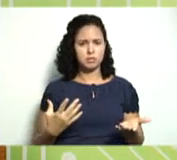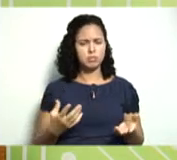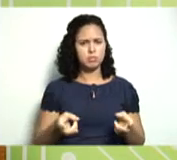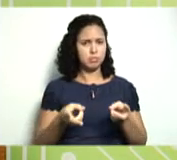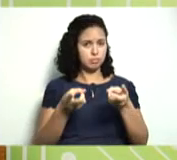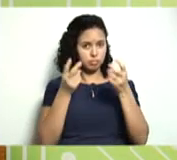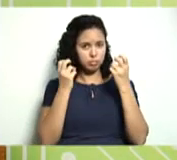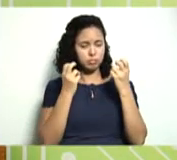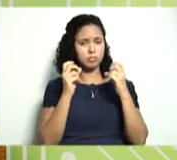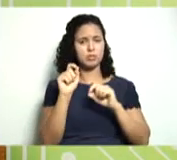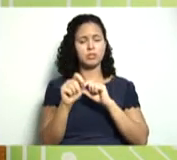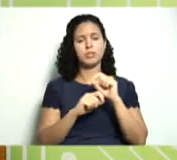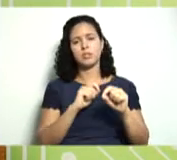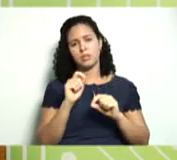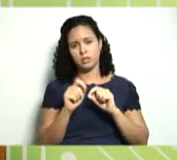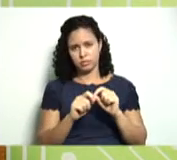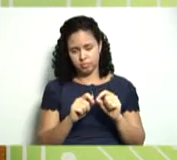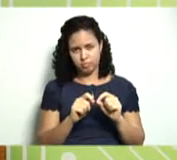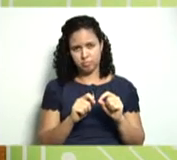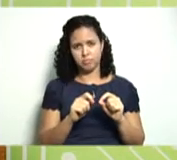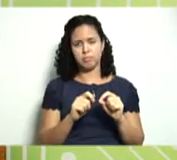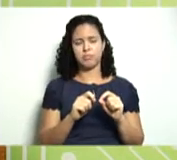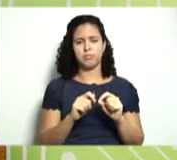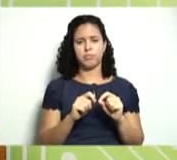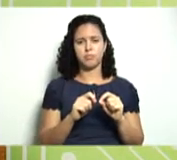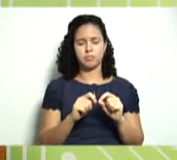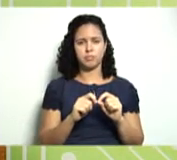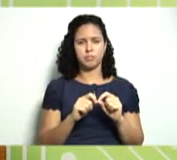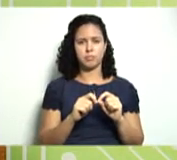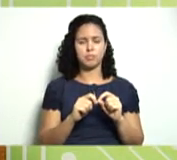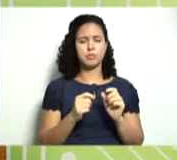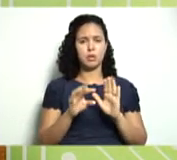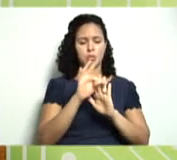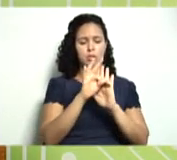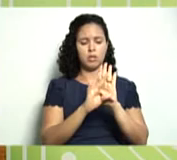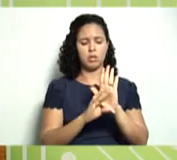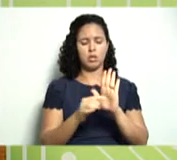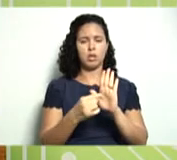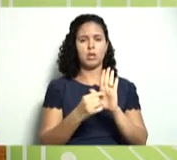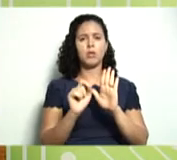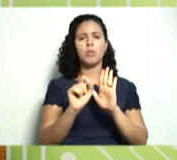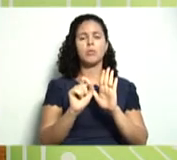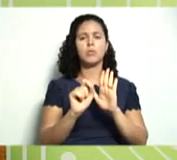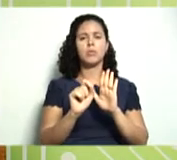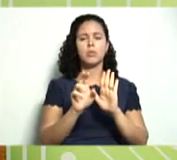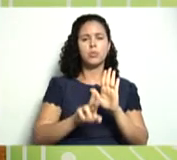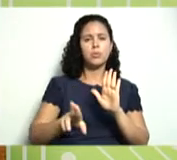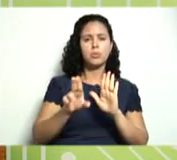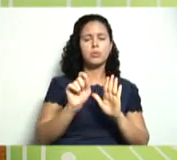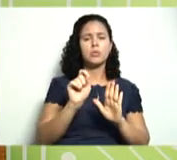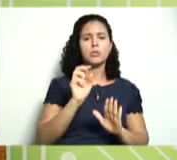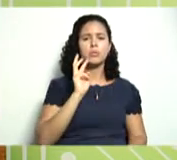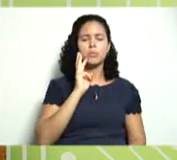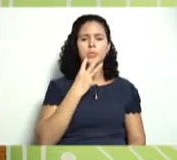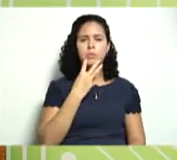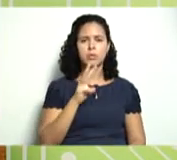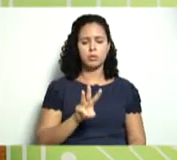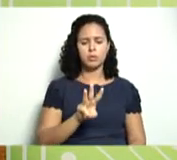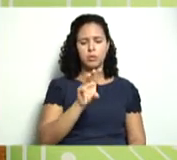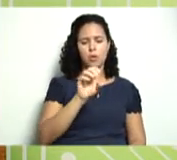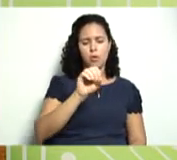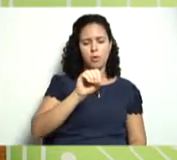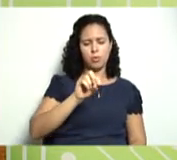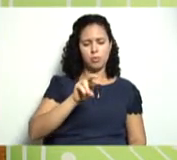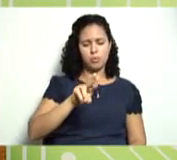podem observar no nessa externa o editor de texto que é mais utilizado é o o hoje claro ele